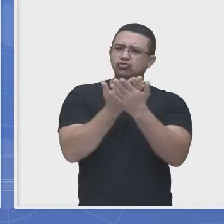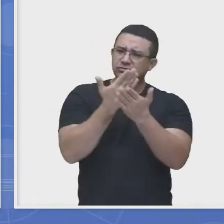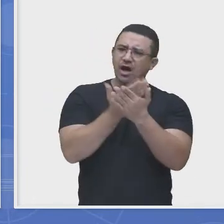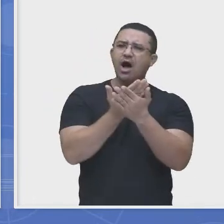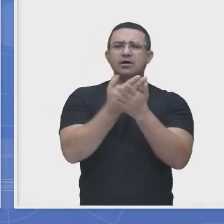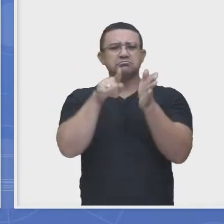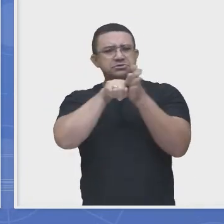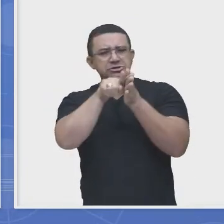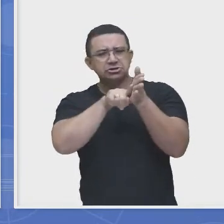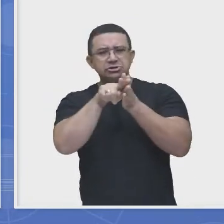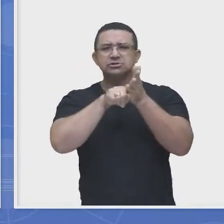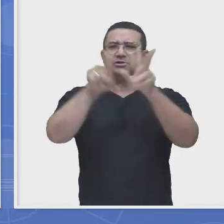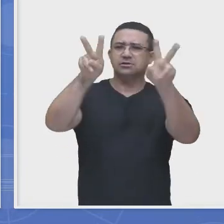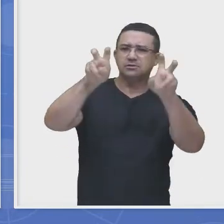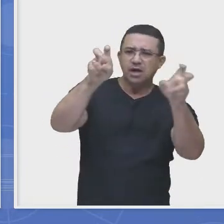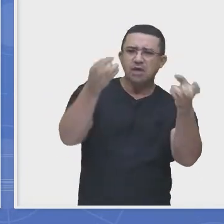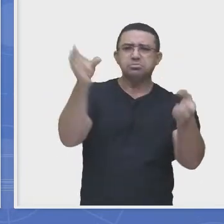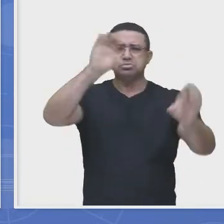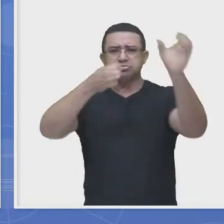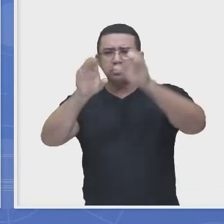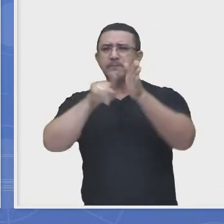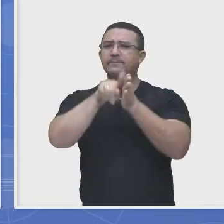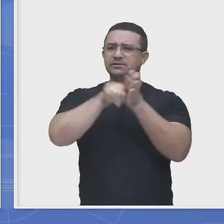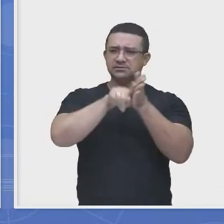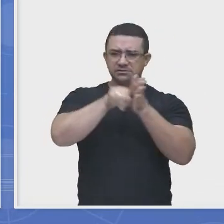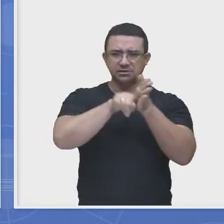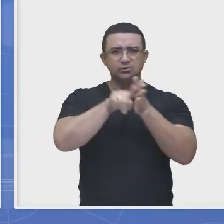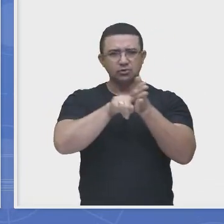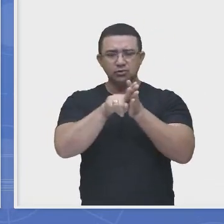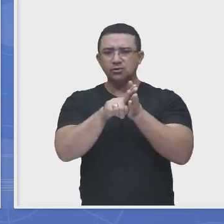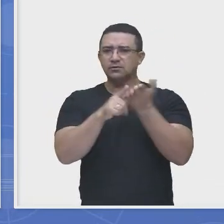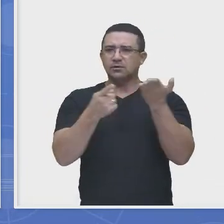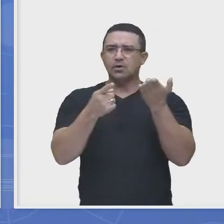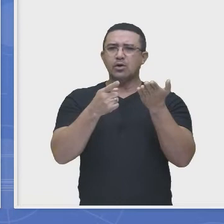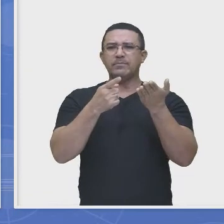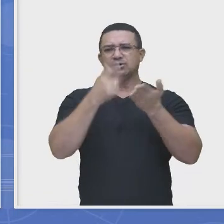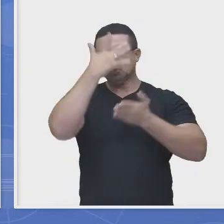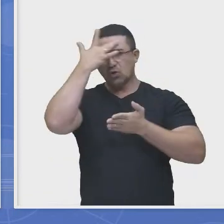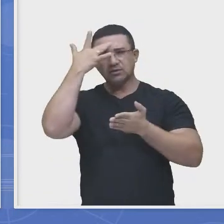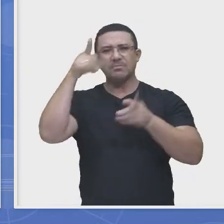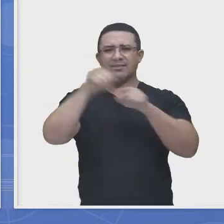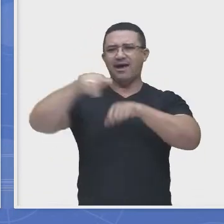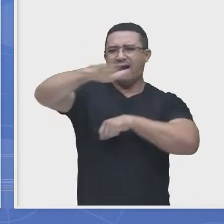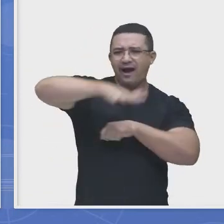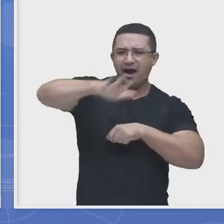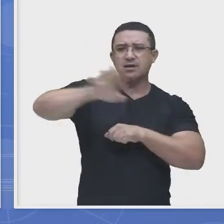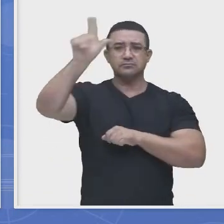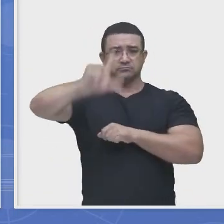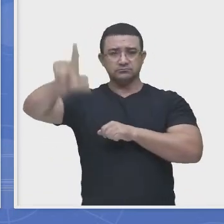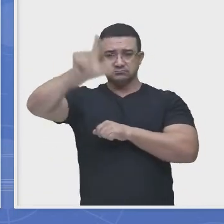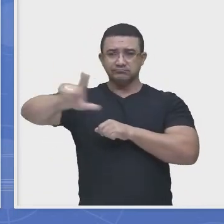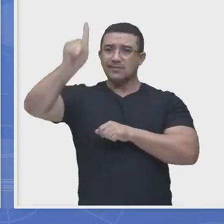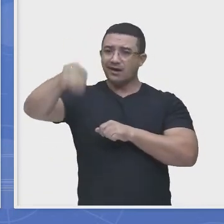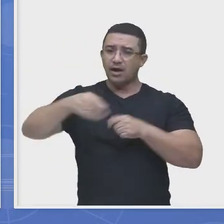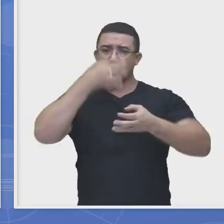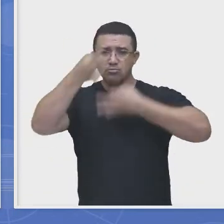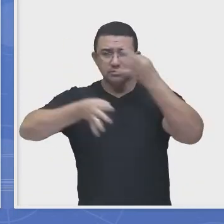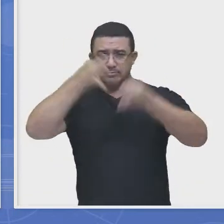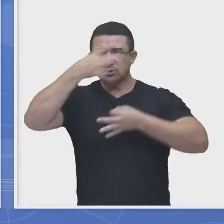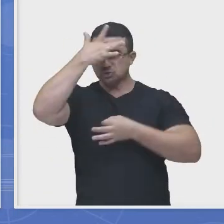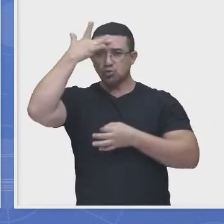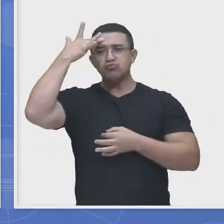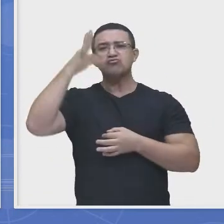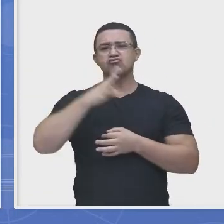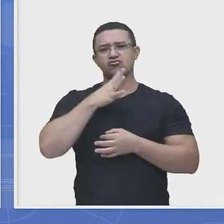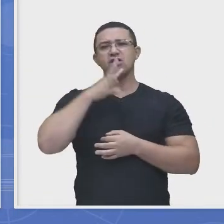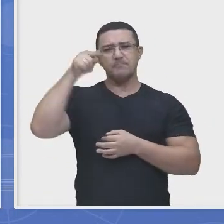aquele assunto, cientistas, pesquisadores, certo? Literários também. Então, eu percebo que é um argumento de autoridade. Pode